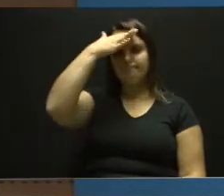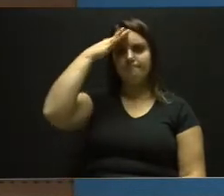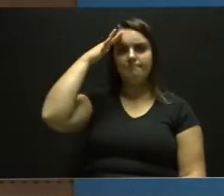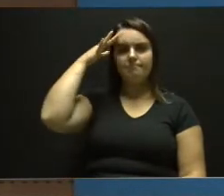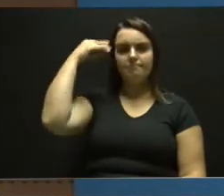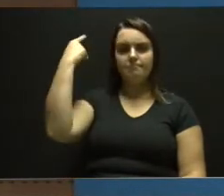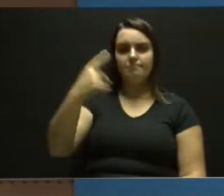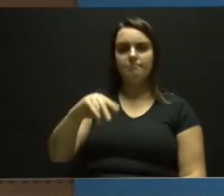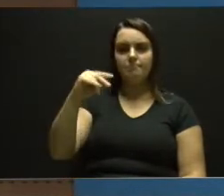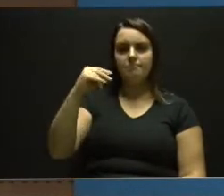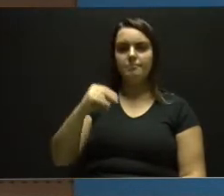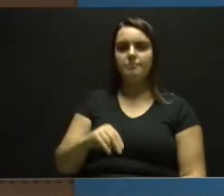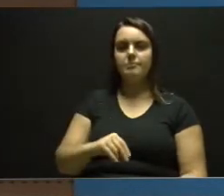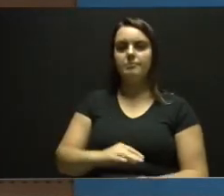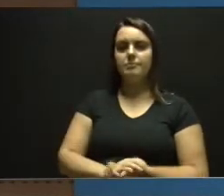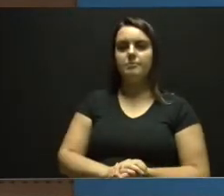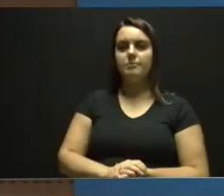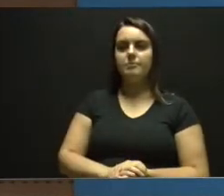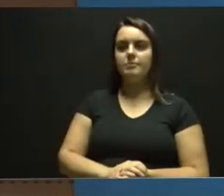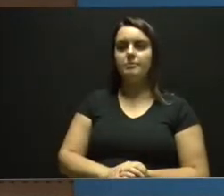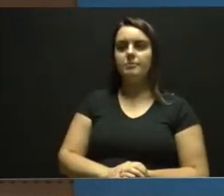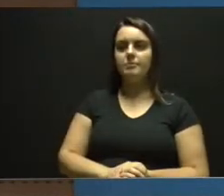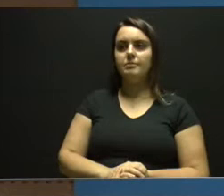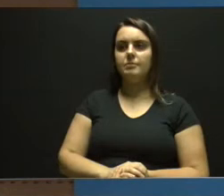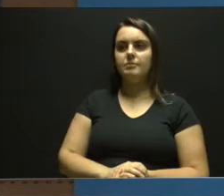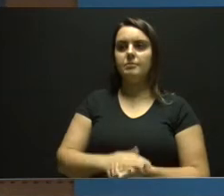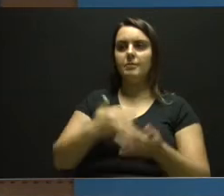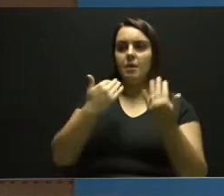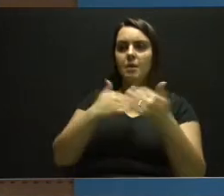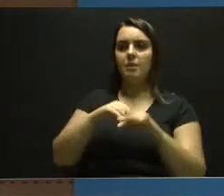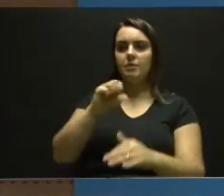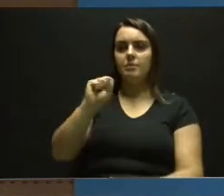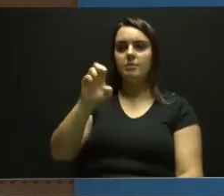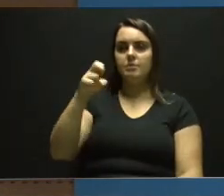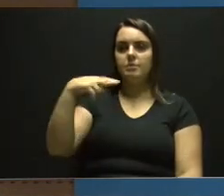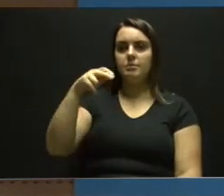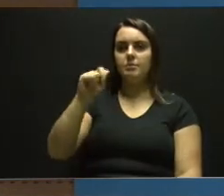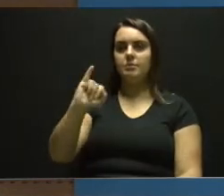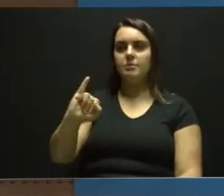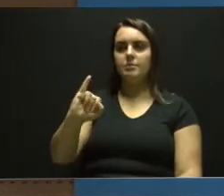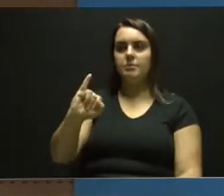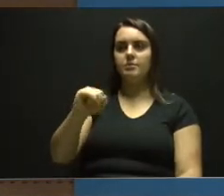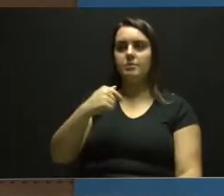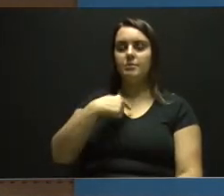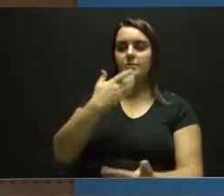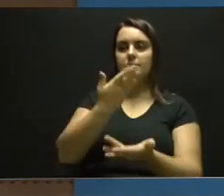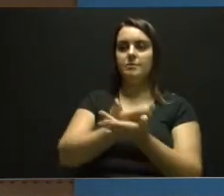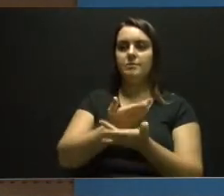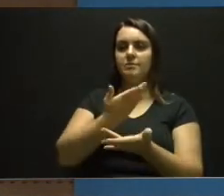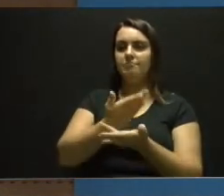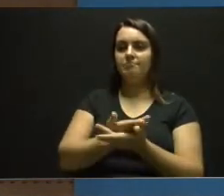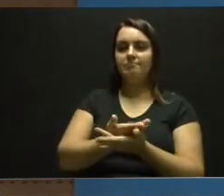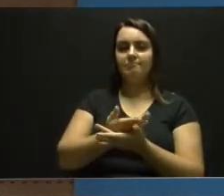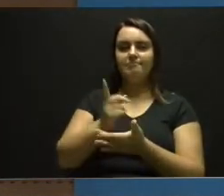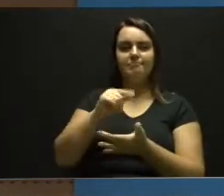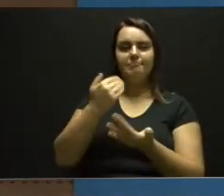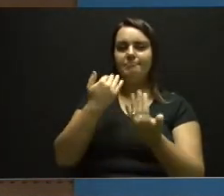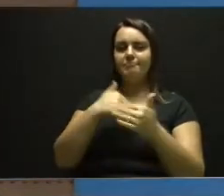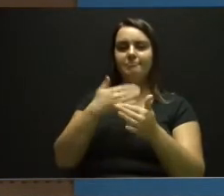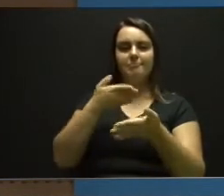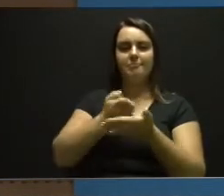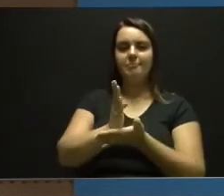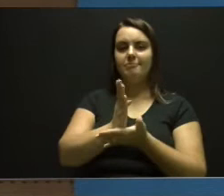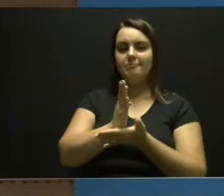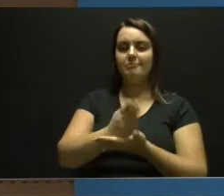e falei muita prova do cenário vai mandar fazer prova no senai eu falar que estudava estudá lo caramba foi